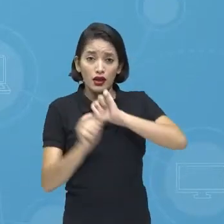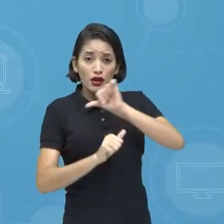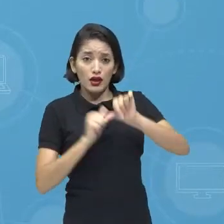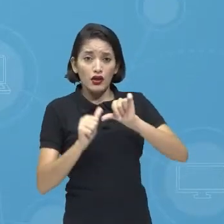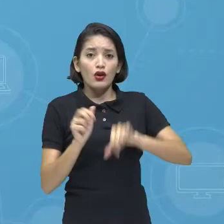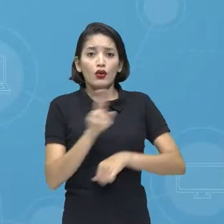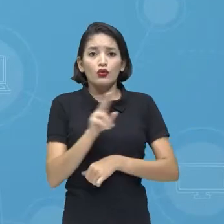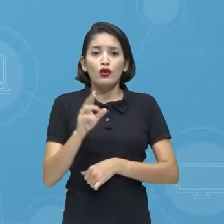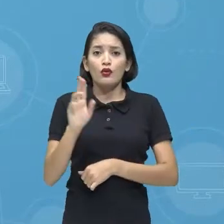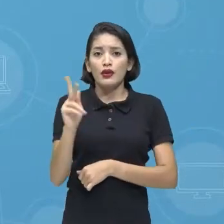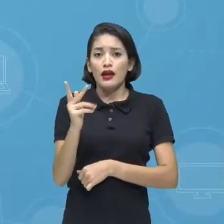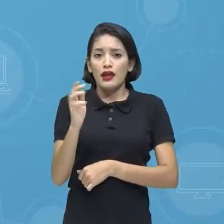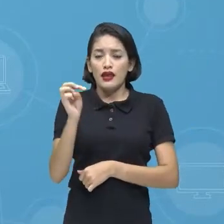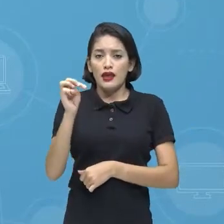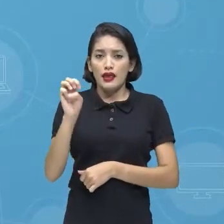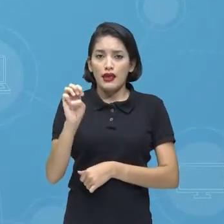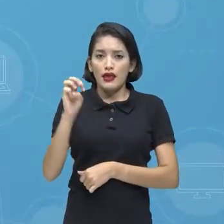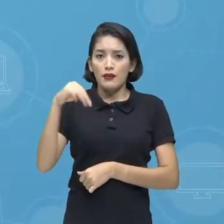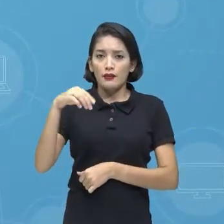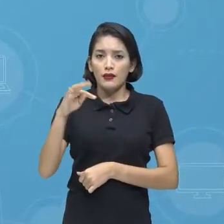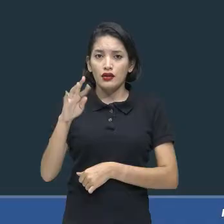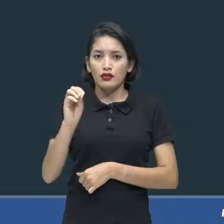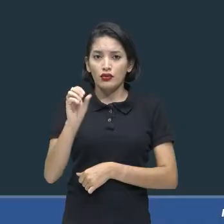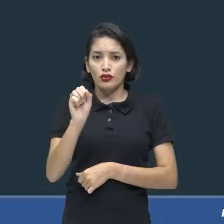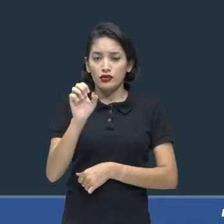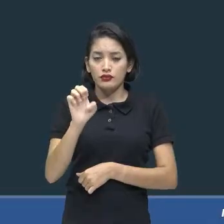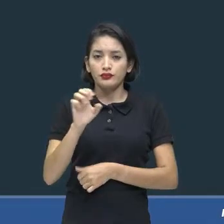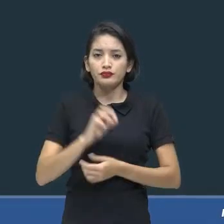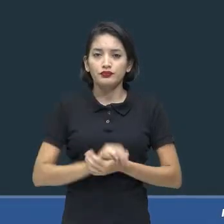de hematose. Vamos observar aí com atenção.